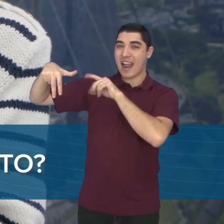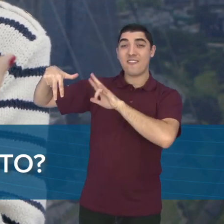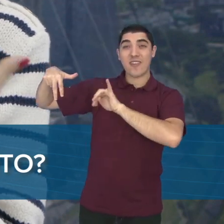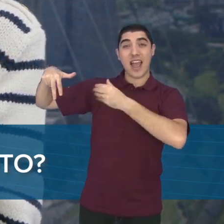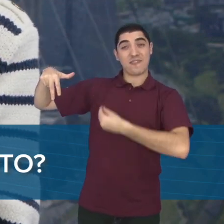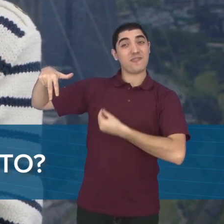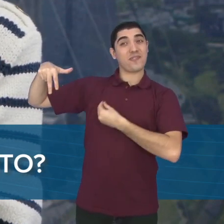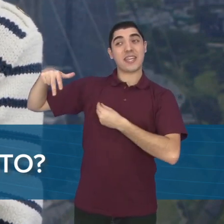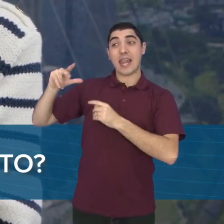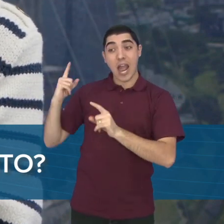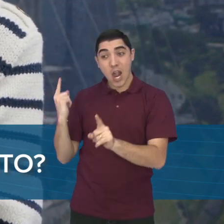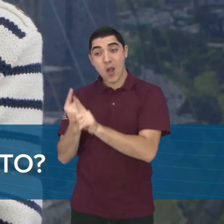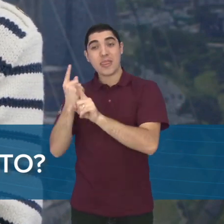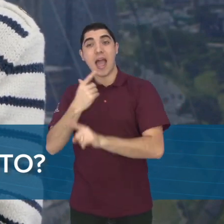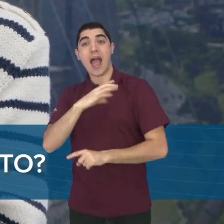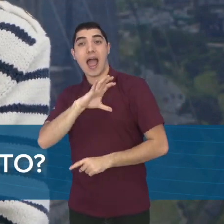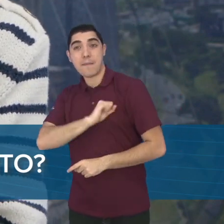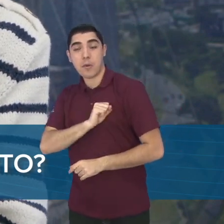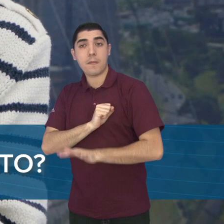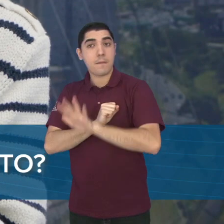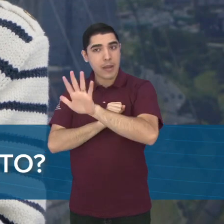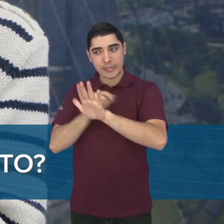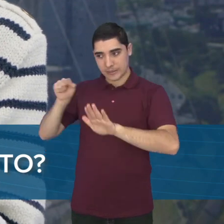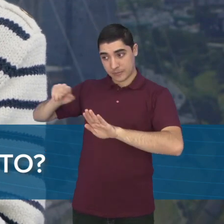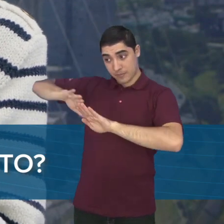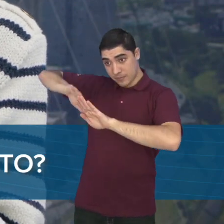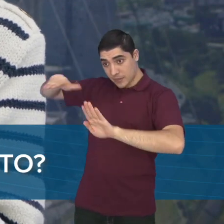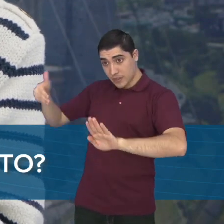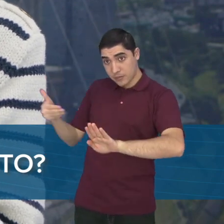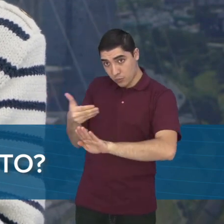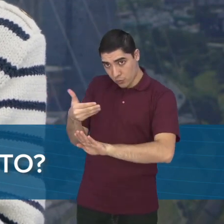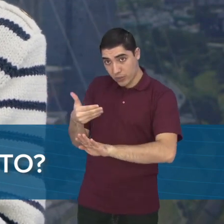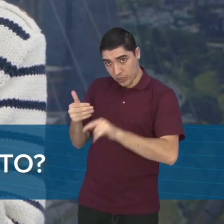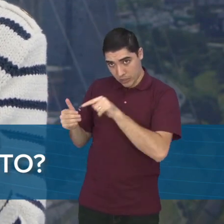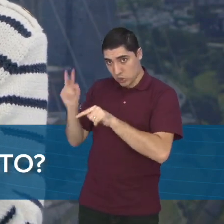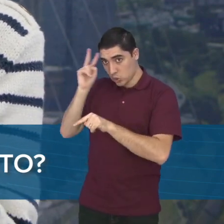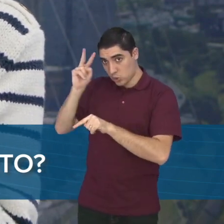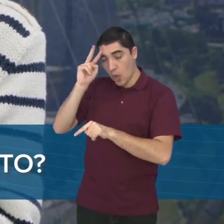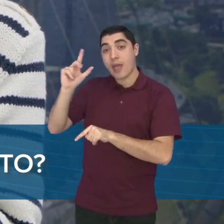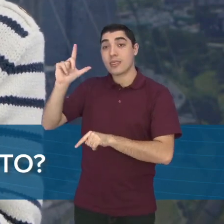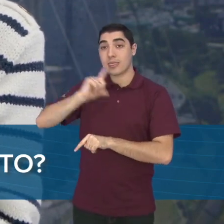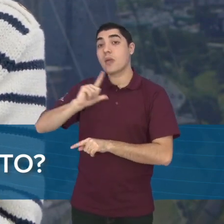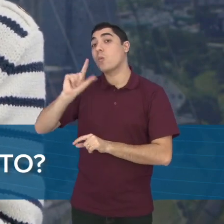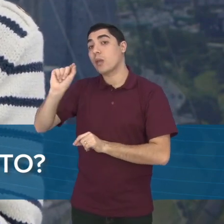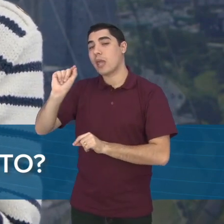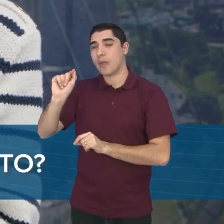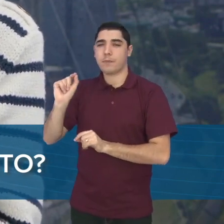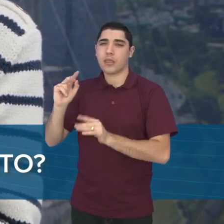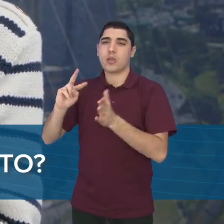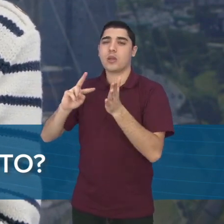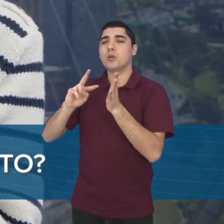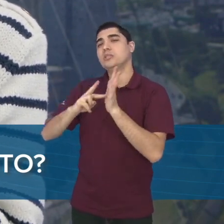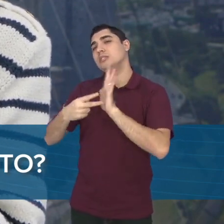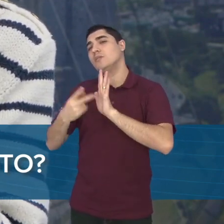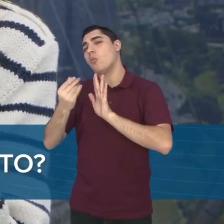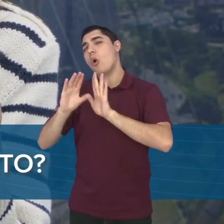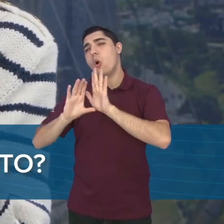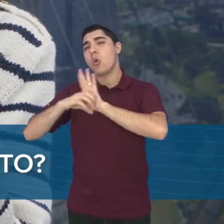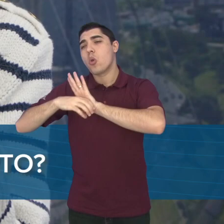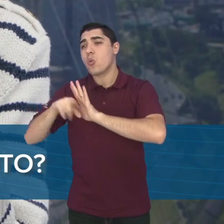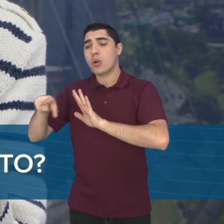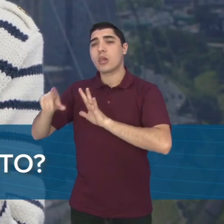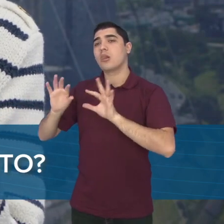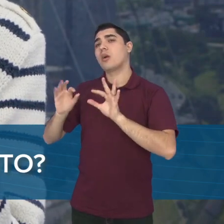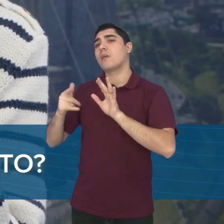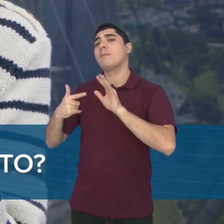que tem por trás dessa história é mostrar que tem uma forma de ser resolvida. Né? Então, é esse o intuito, né? O objetivo de, ok,